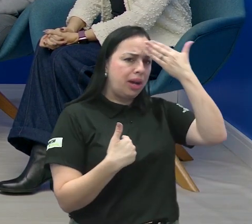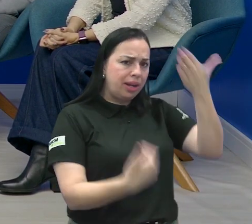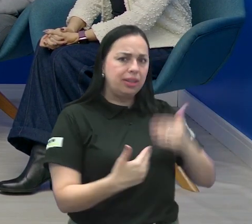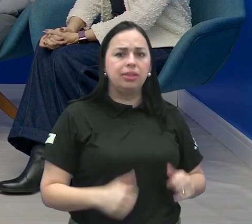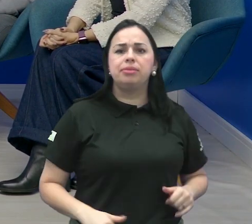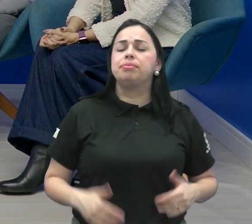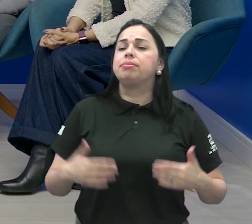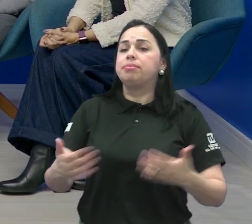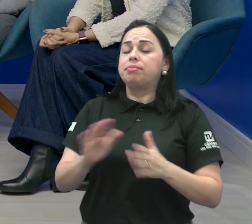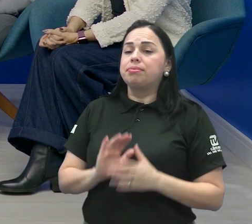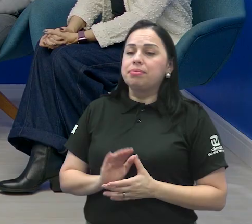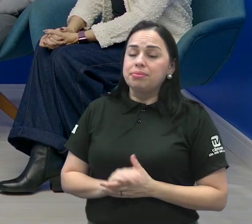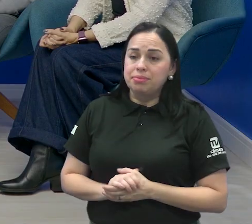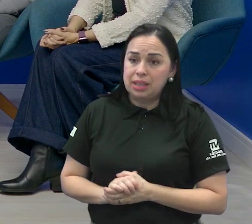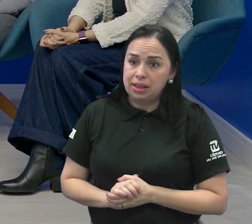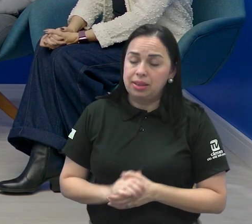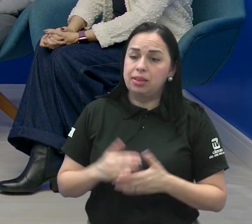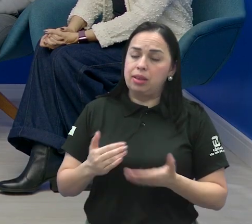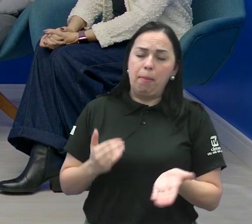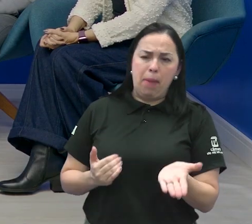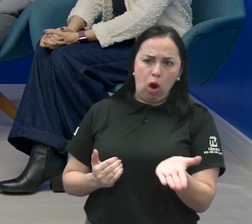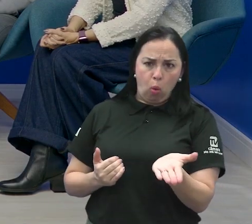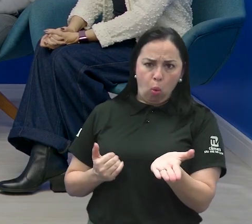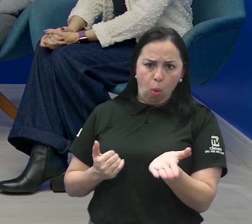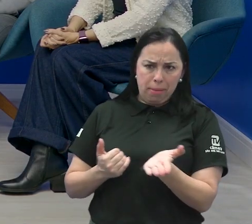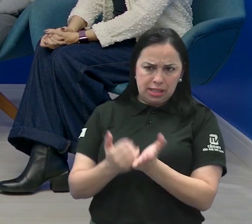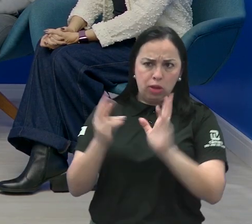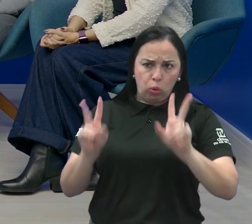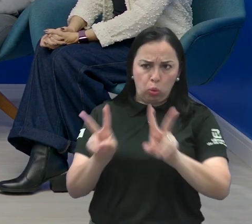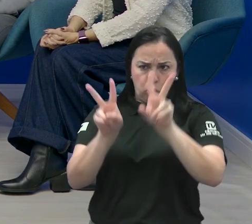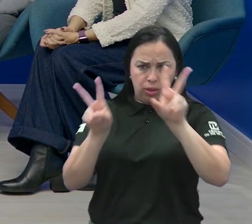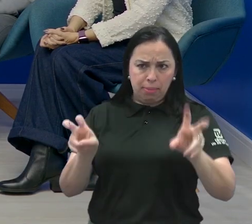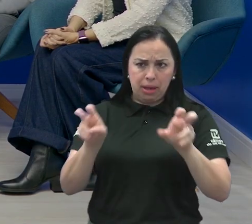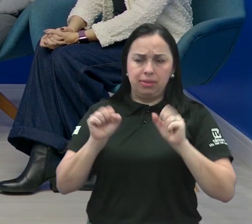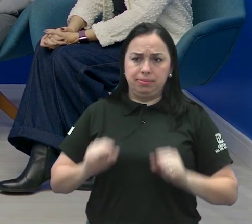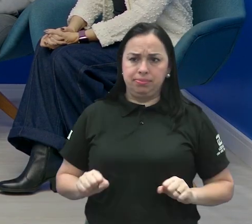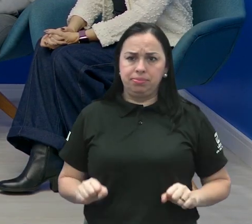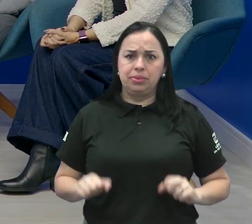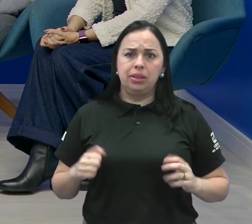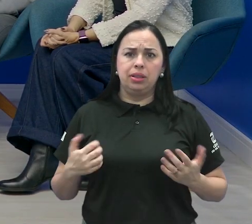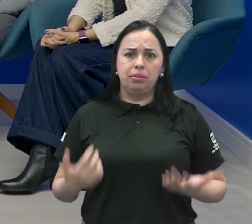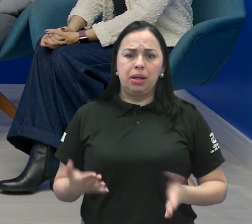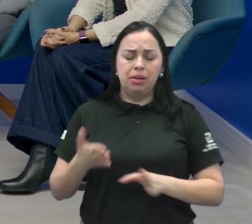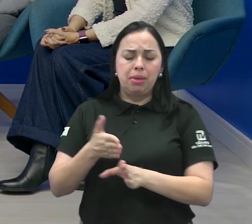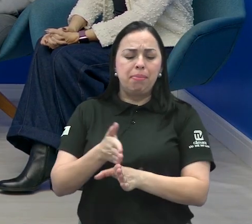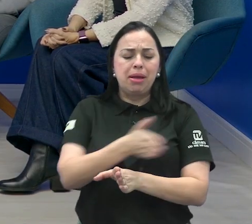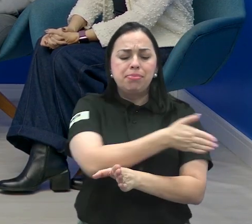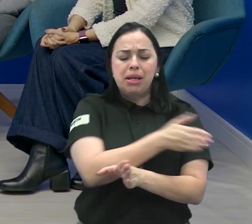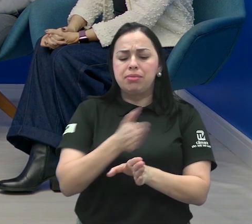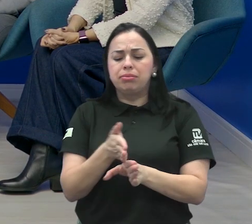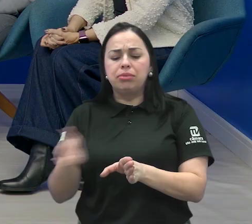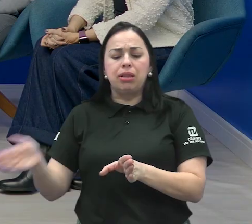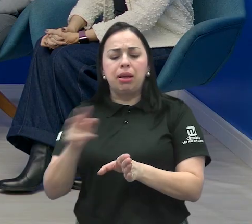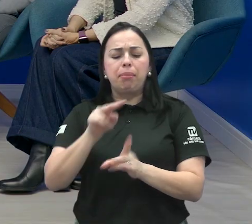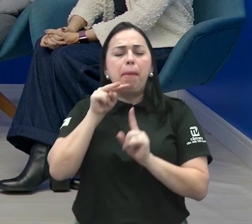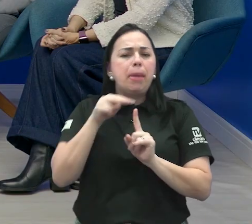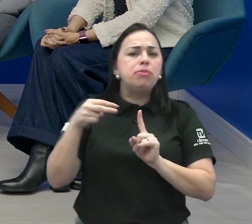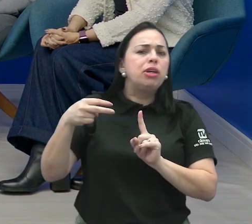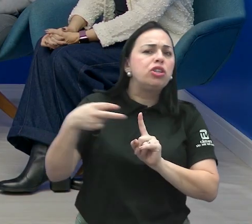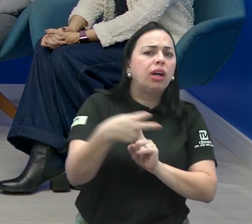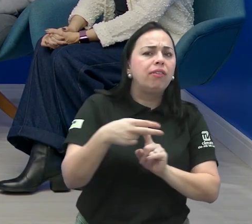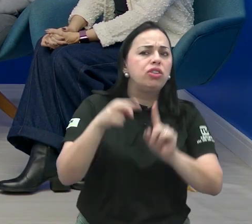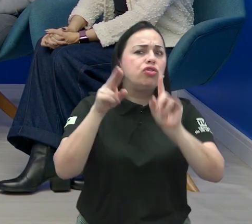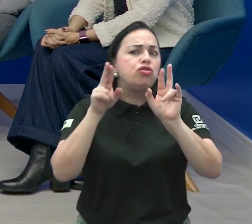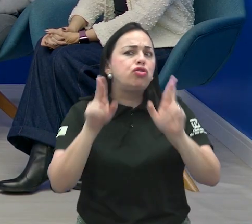que agradeço. Bom, professora, então para a gente já introduzir este assunto, né, o que é pensar o mundo a partir de uma perspectiva